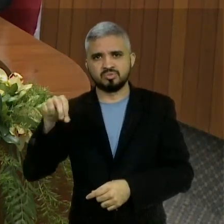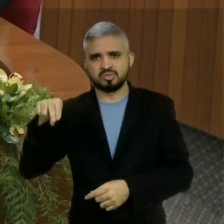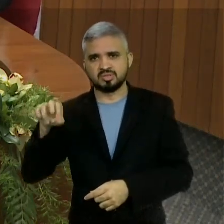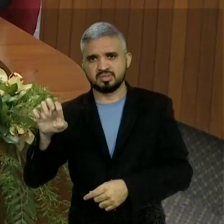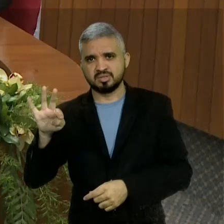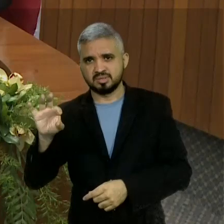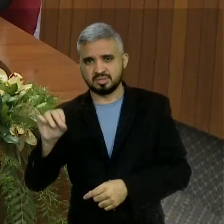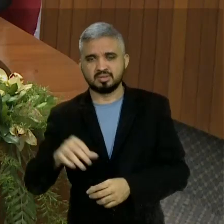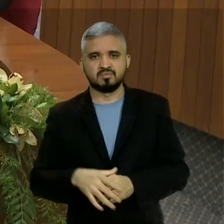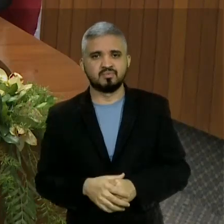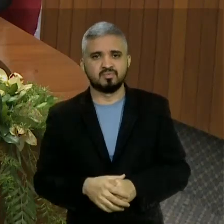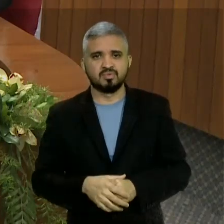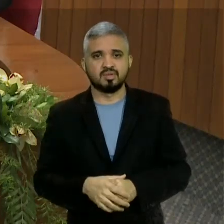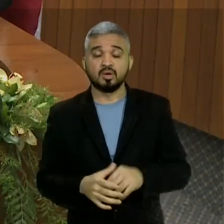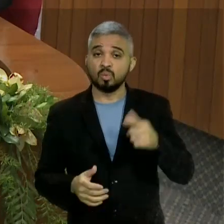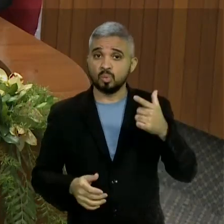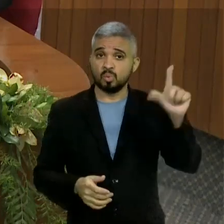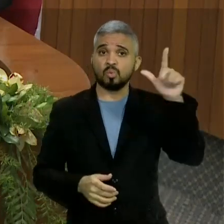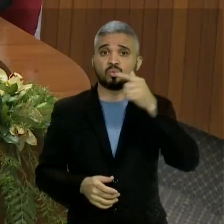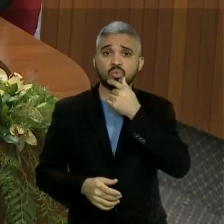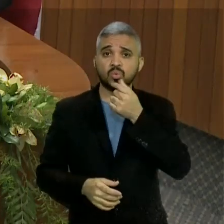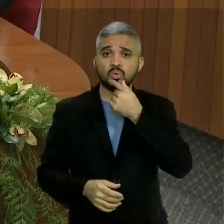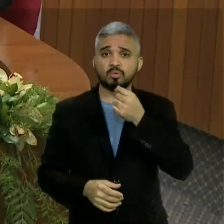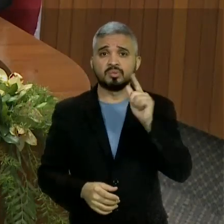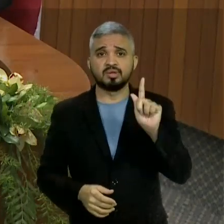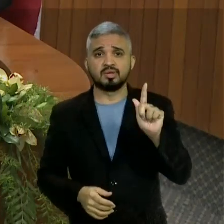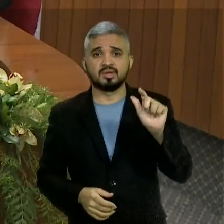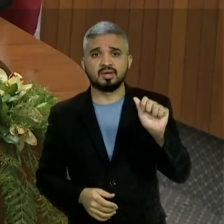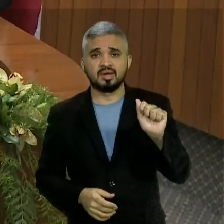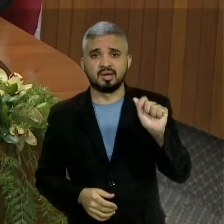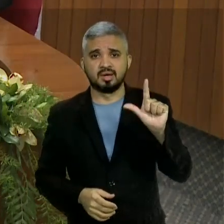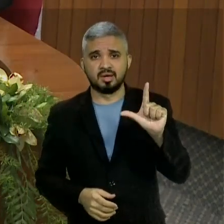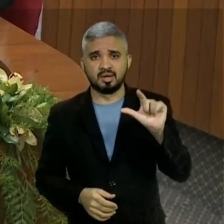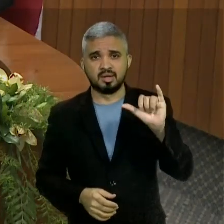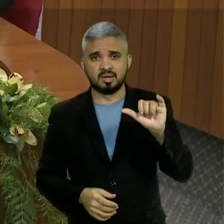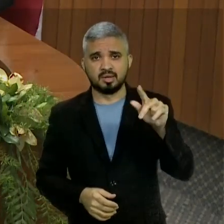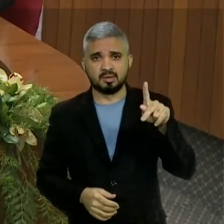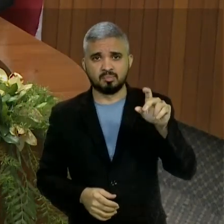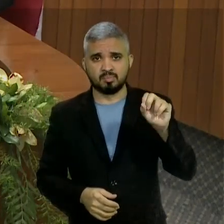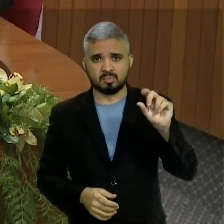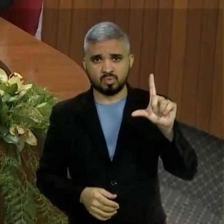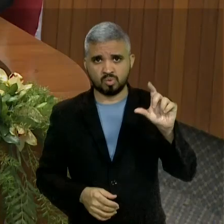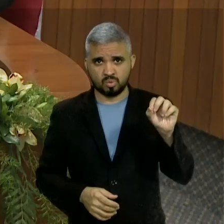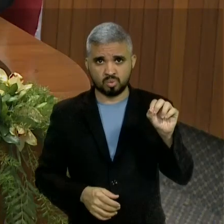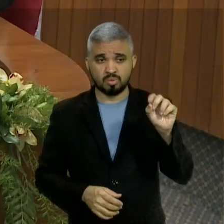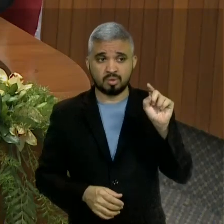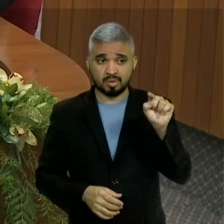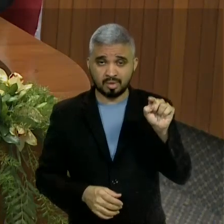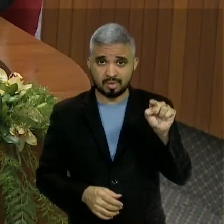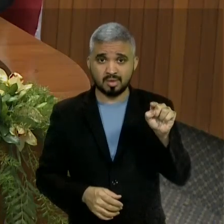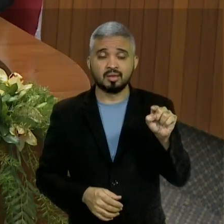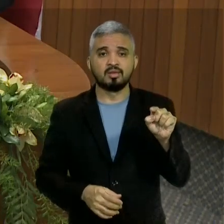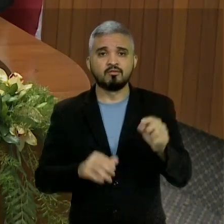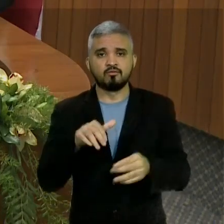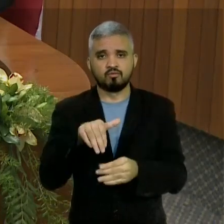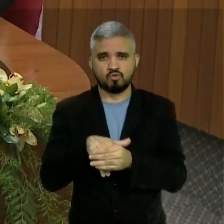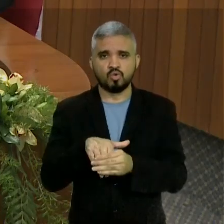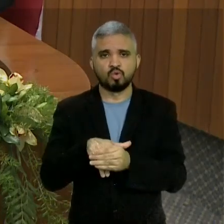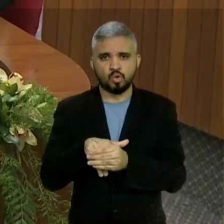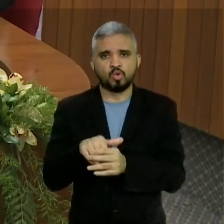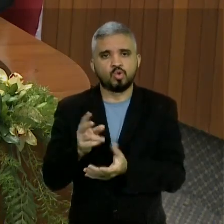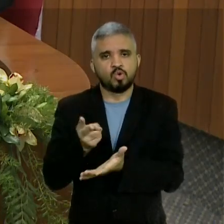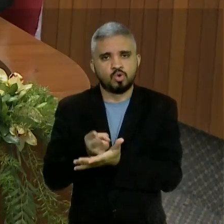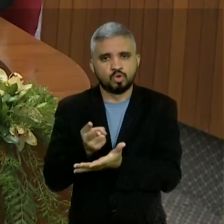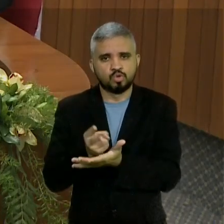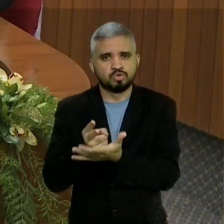foi o galípolo que é o cara do hadad votou pela manutenção e sabe o que que vai vir na